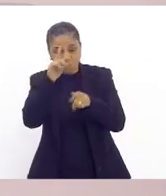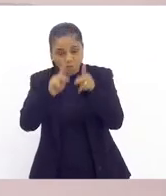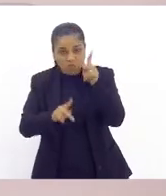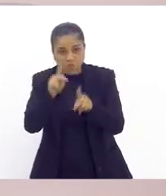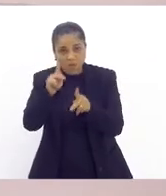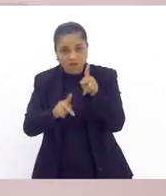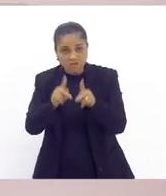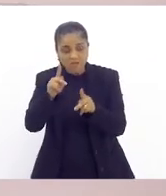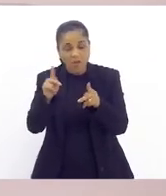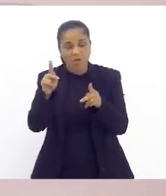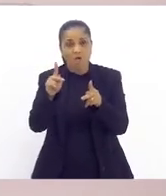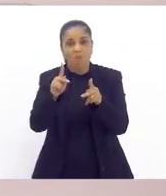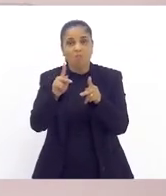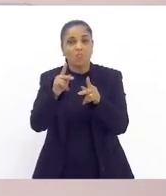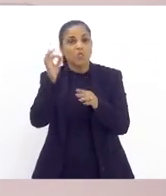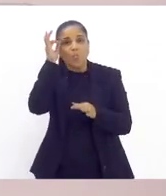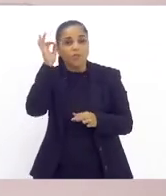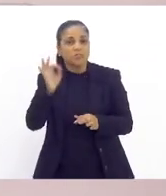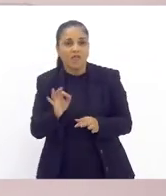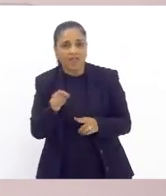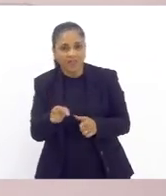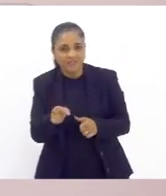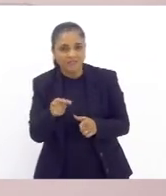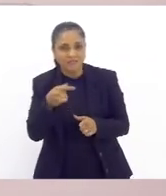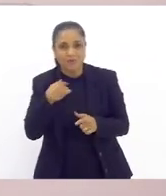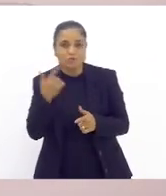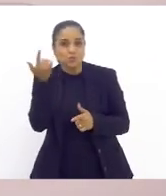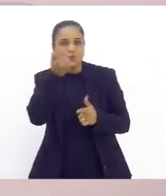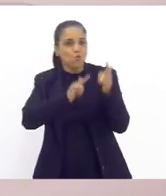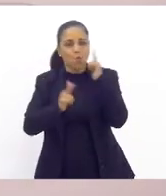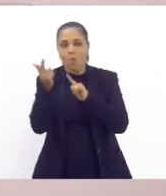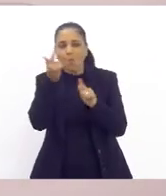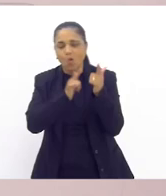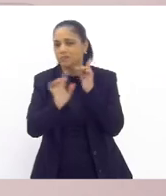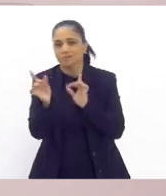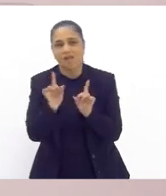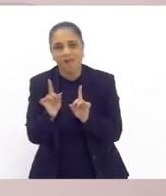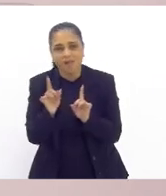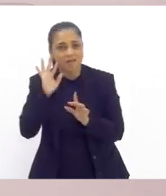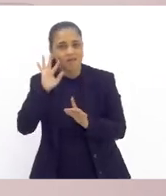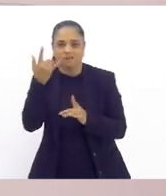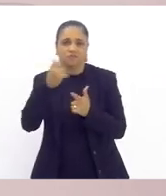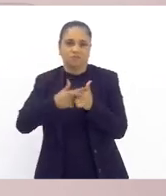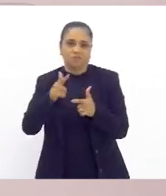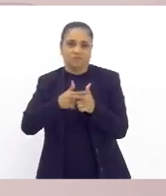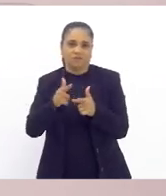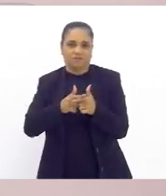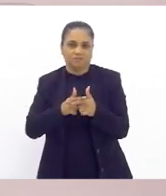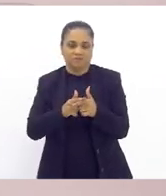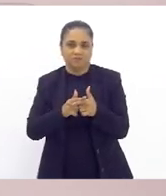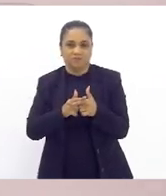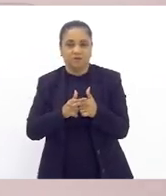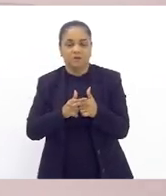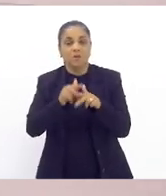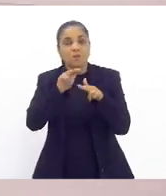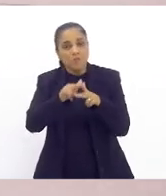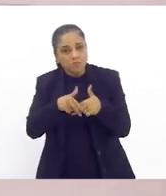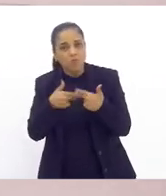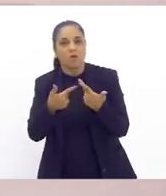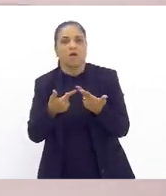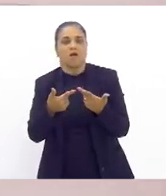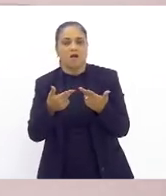Carla Presidente Não entendi que a gente não consegue resolver o problema por causa